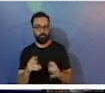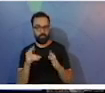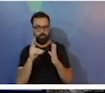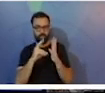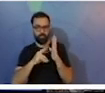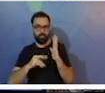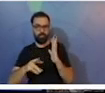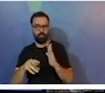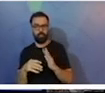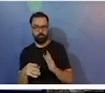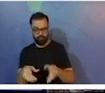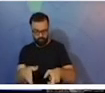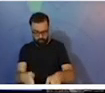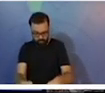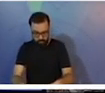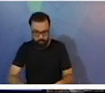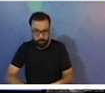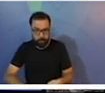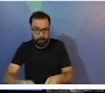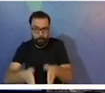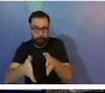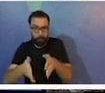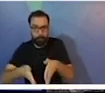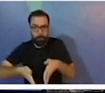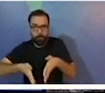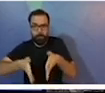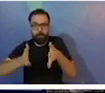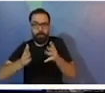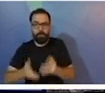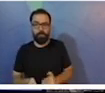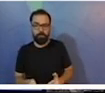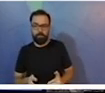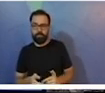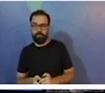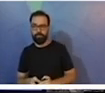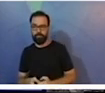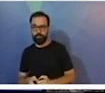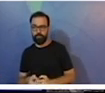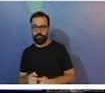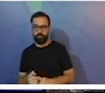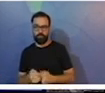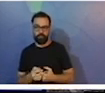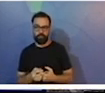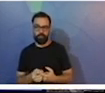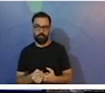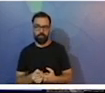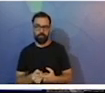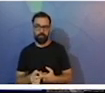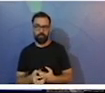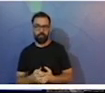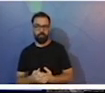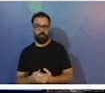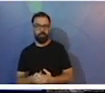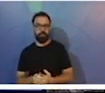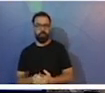chão aonde essa linha imaginária do nosso planeta passa em frente ao observatório.